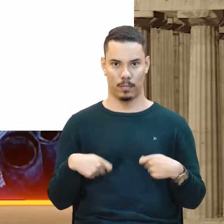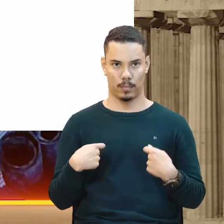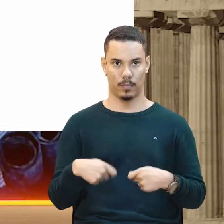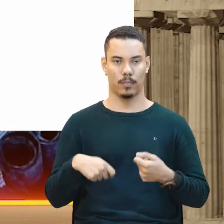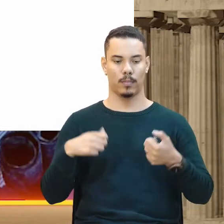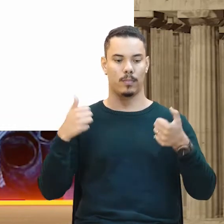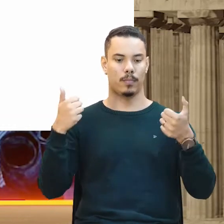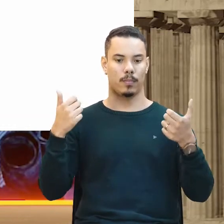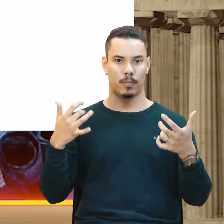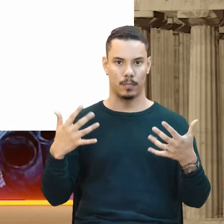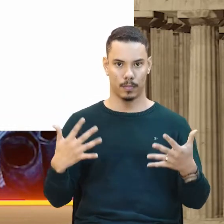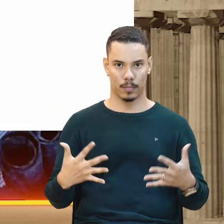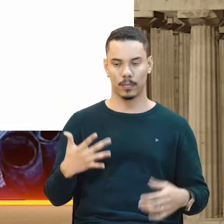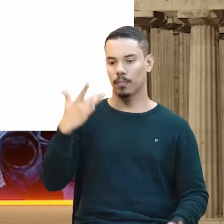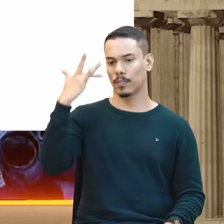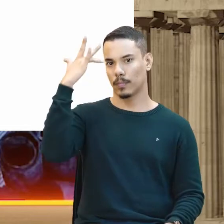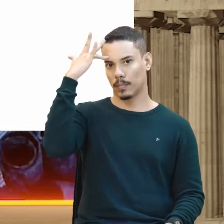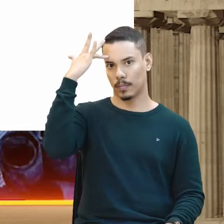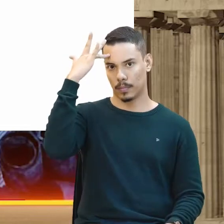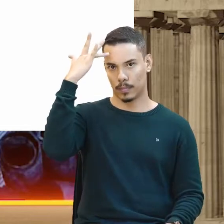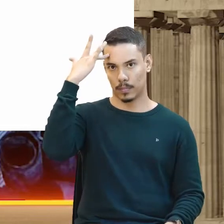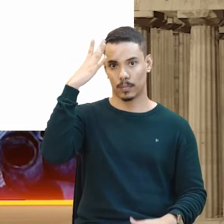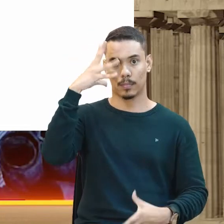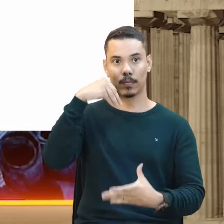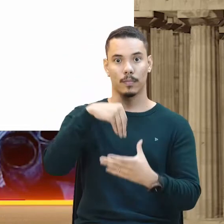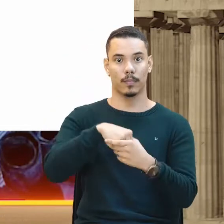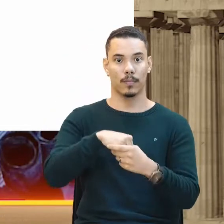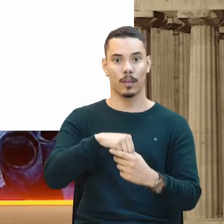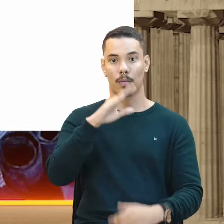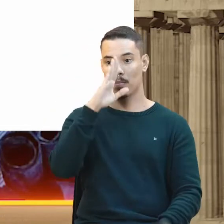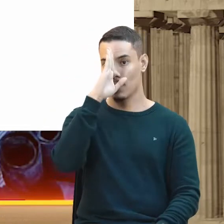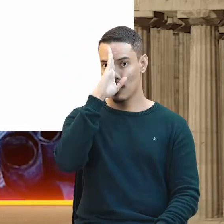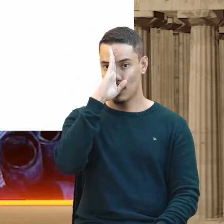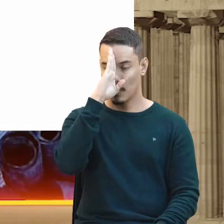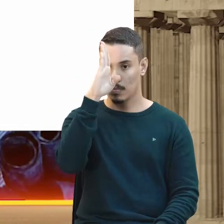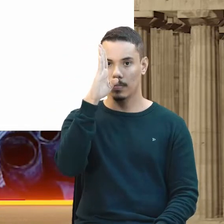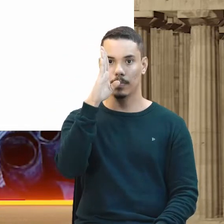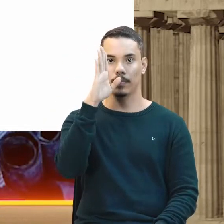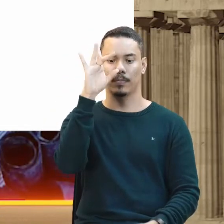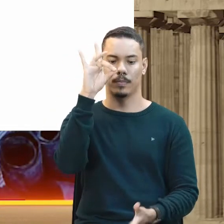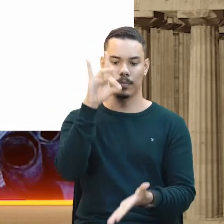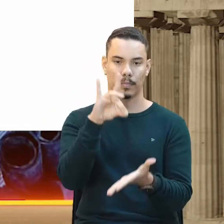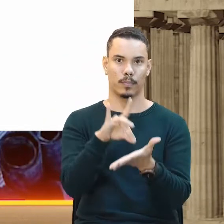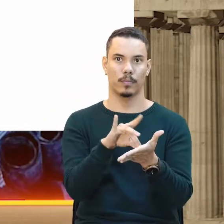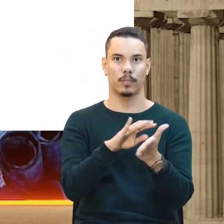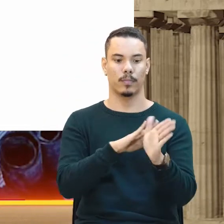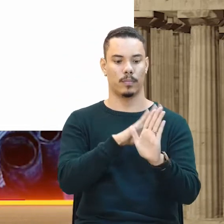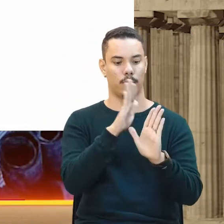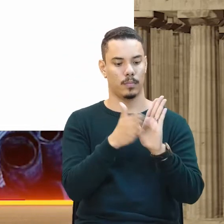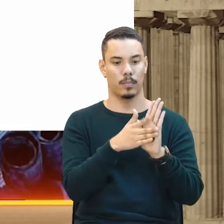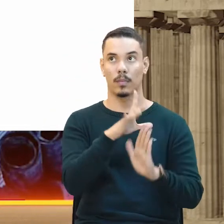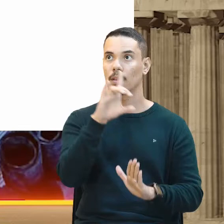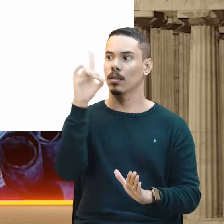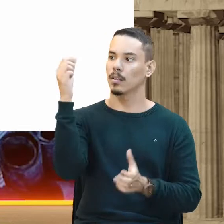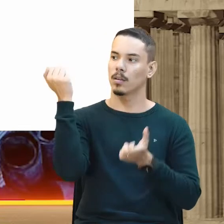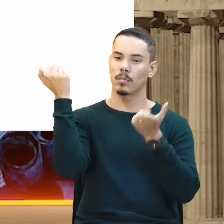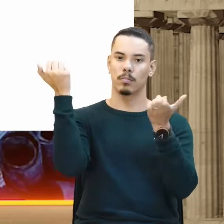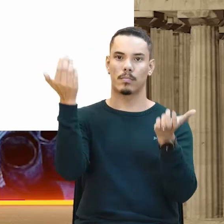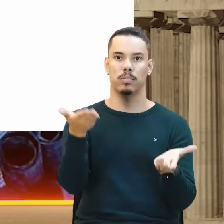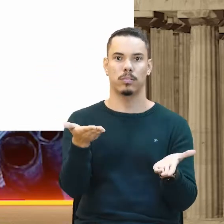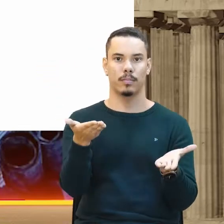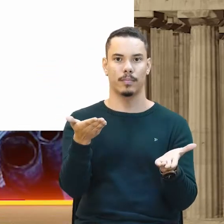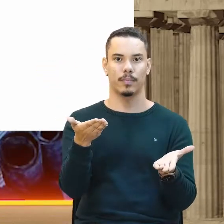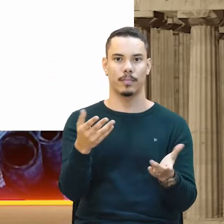explicar racionalmente os princípios, as verdades reveladas por Deus, que estão presentes